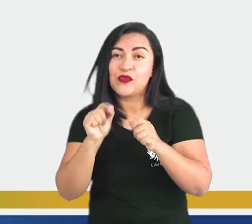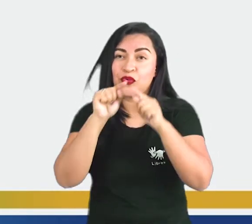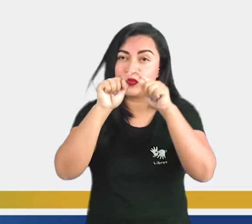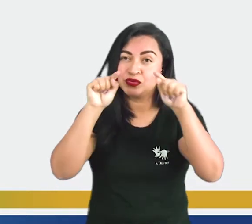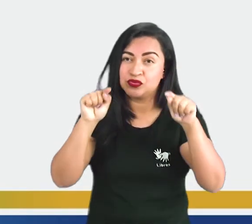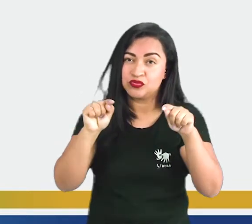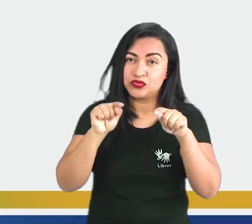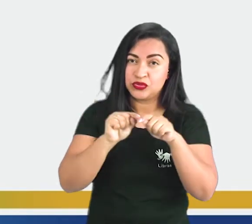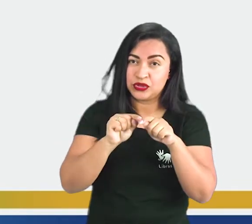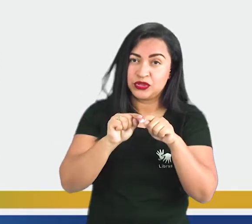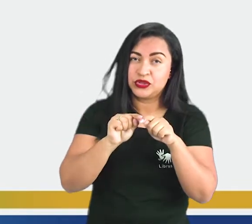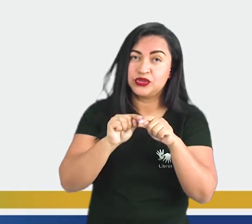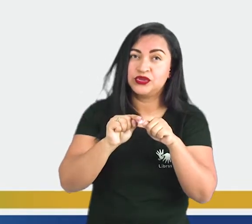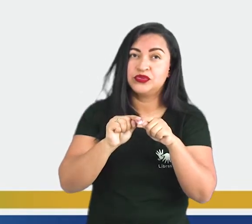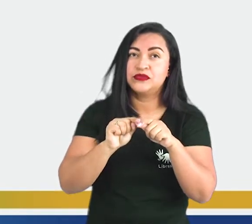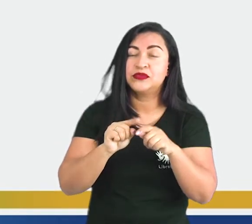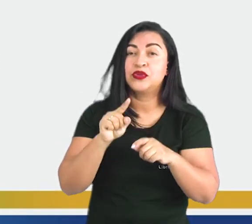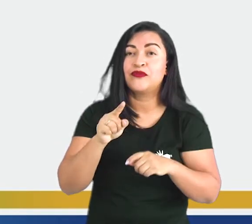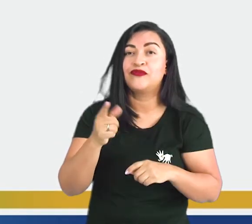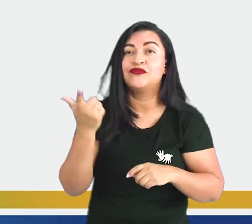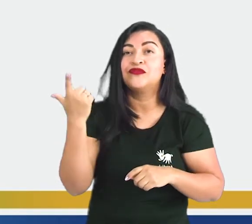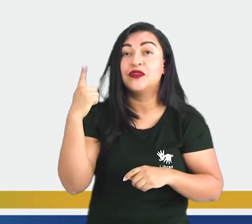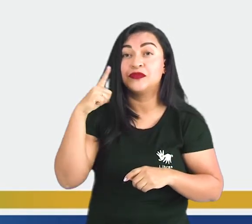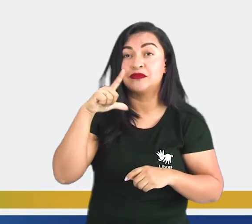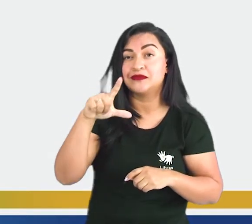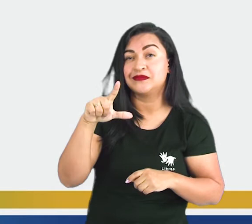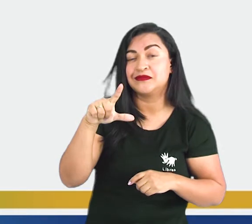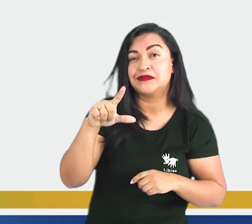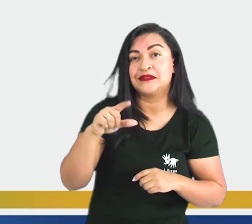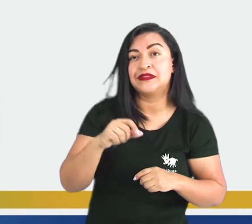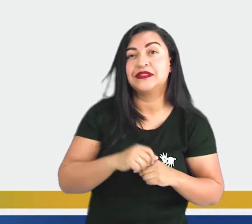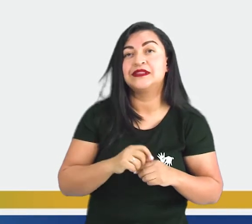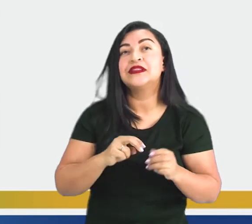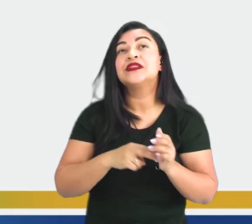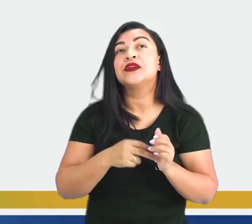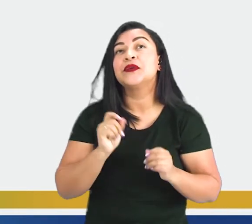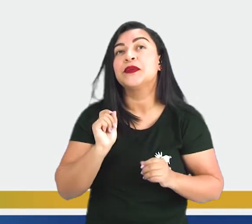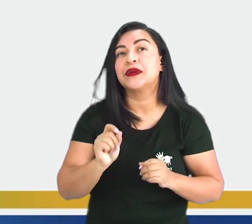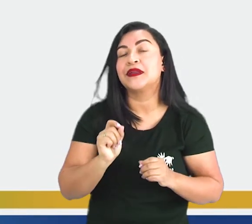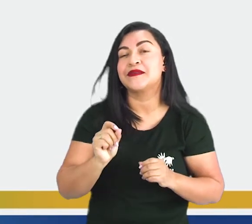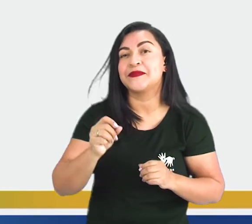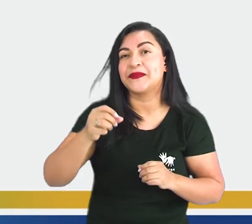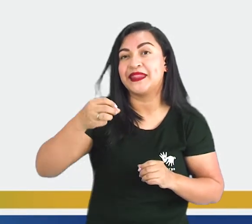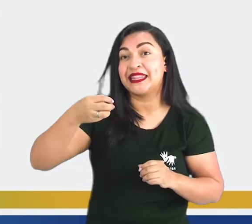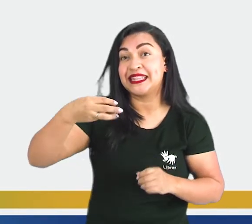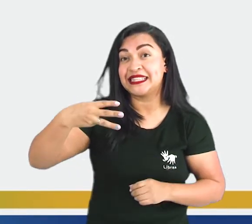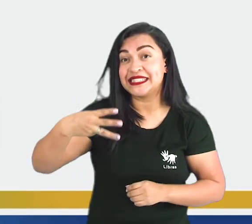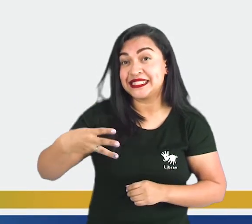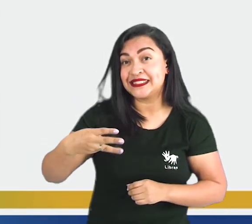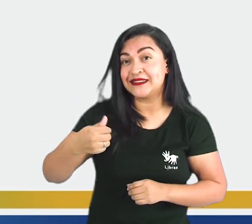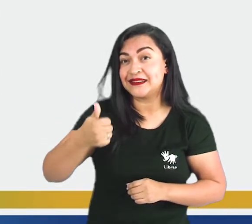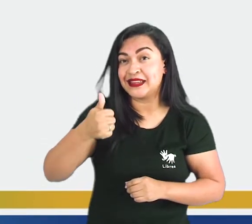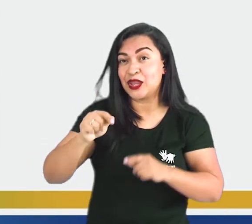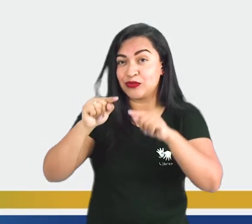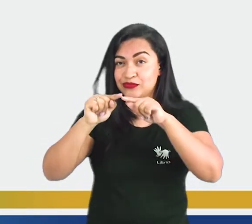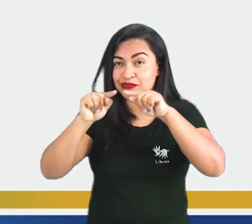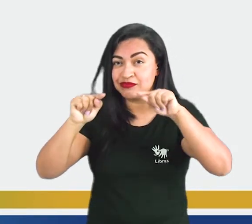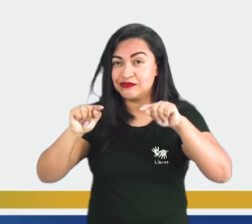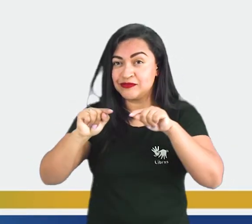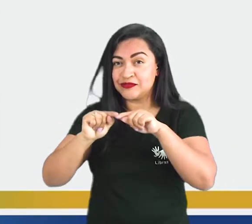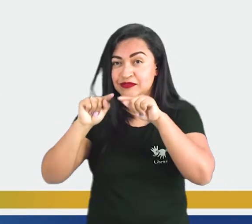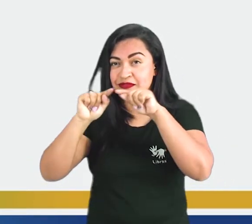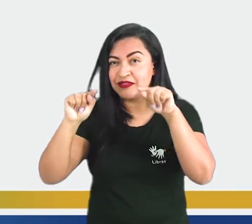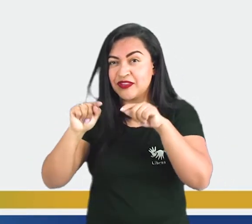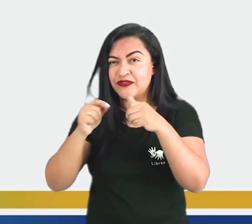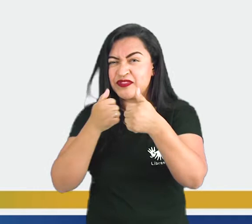completos, você vai chegar à conclusão que essa figura é composta por 31 quadradinhos. Chegue pertinho aí do